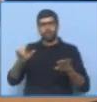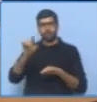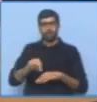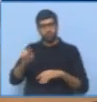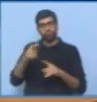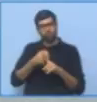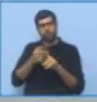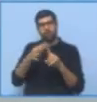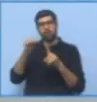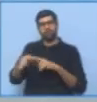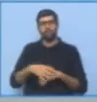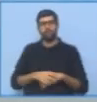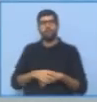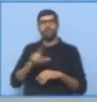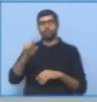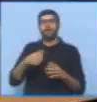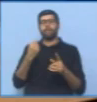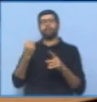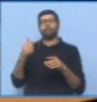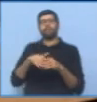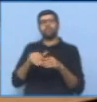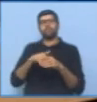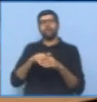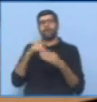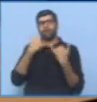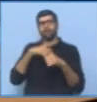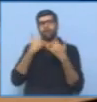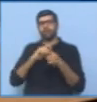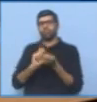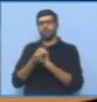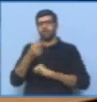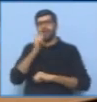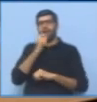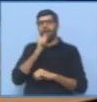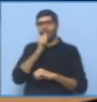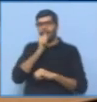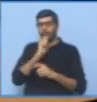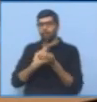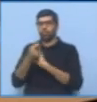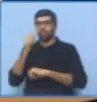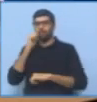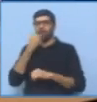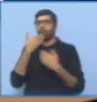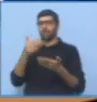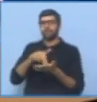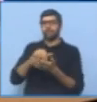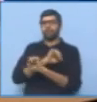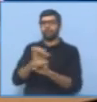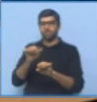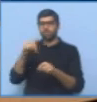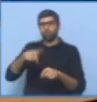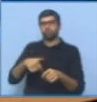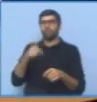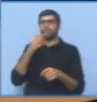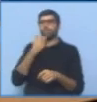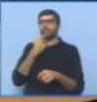esse desafio. E sobretudo a participar desta alegria da transformação da água no vinho. Claro, agradeço a vossa presença hoje aqui e percebemos